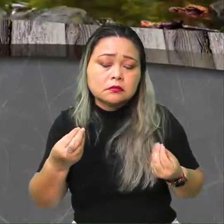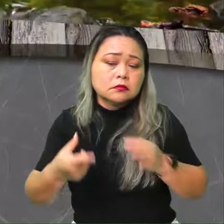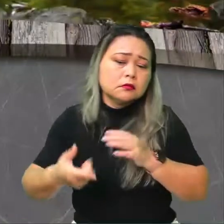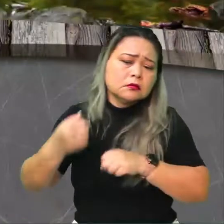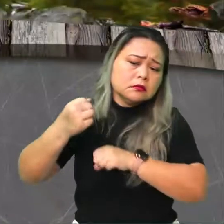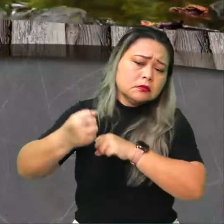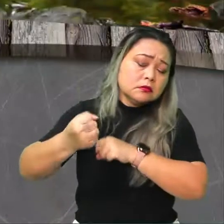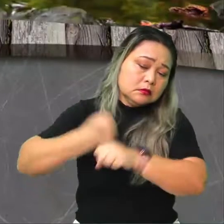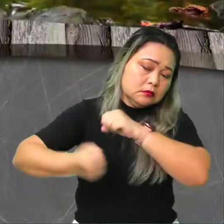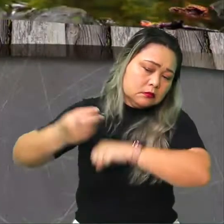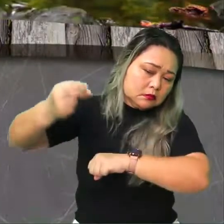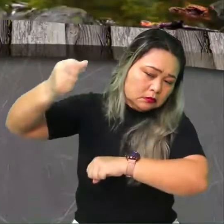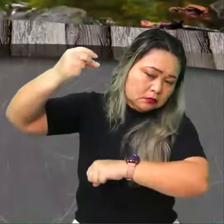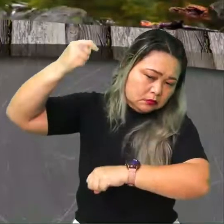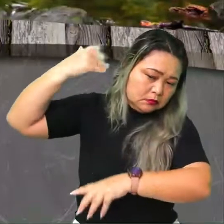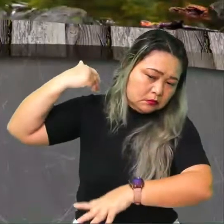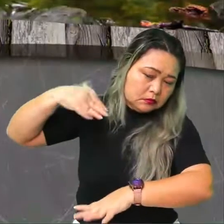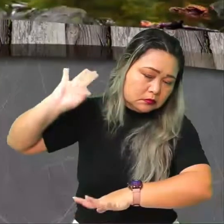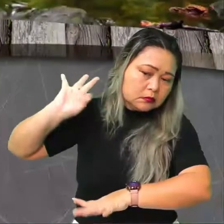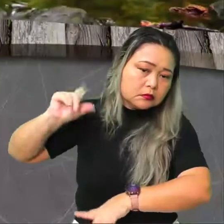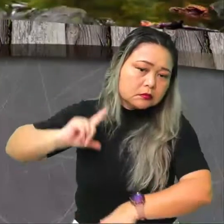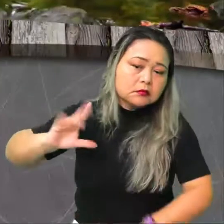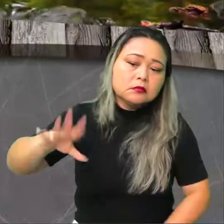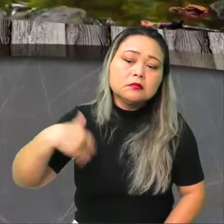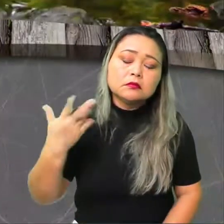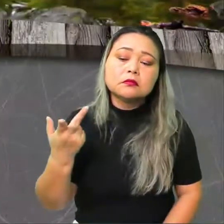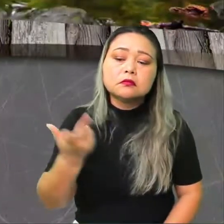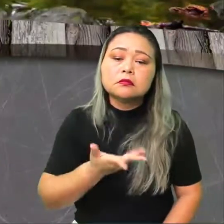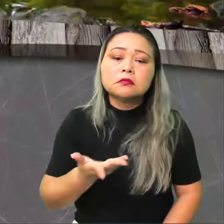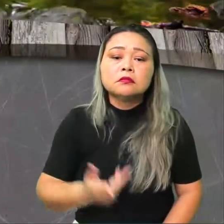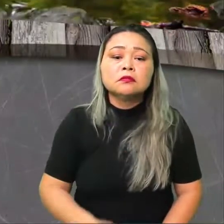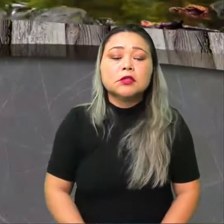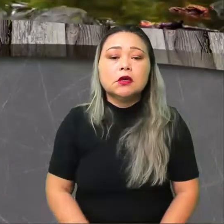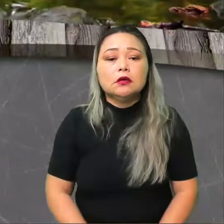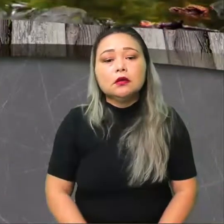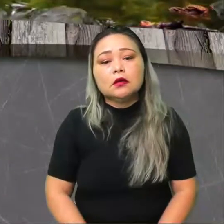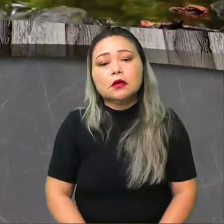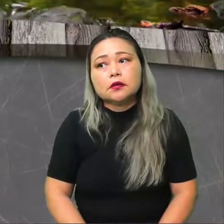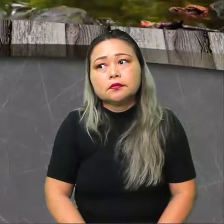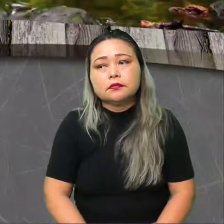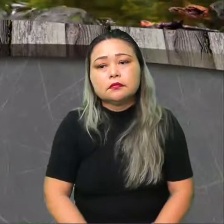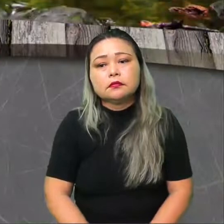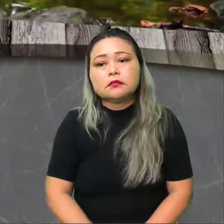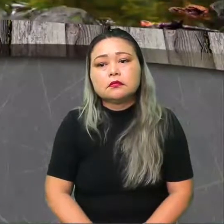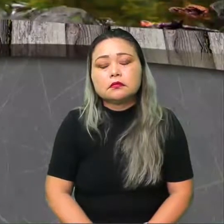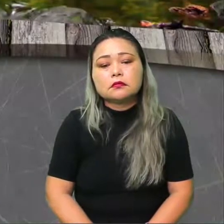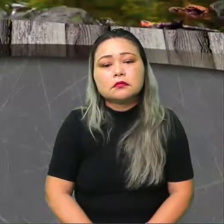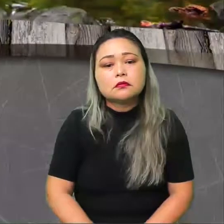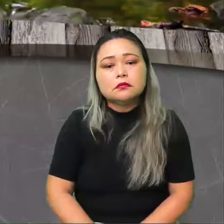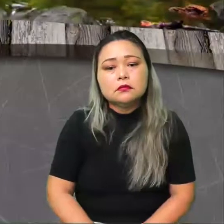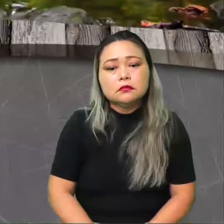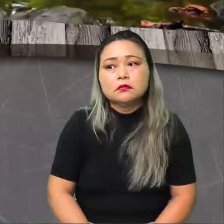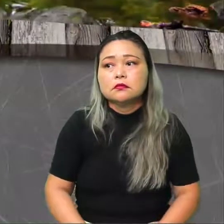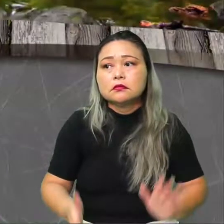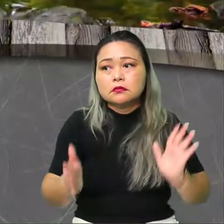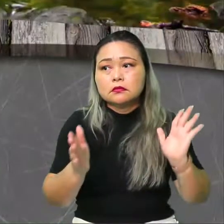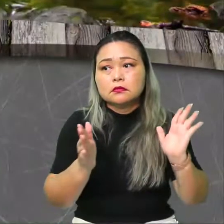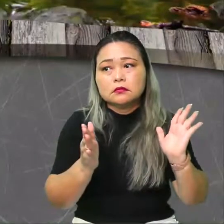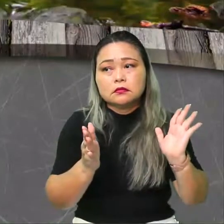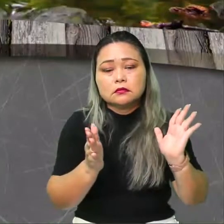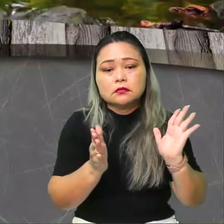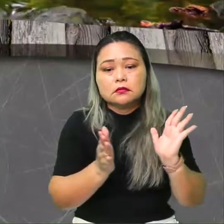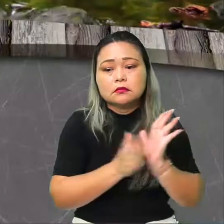anos antes, né? Foi o que aconteceu aí. E aí, a proposta da hipótese autotrófica